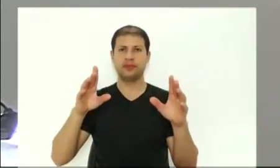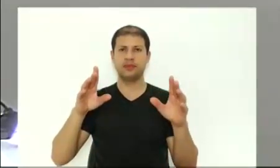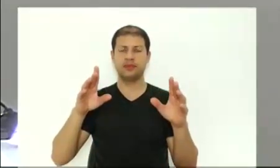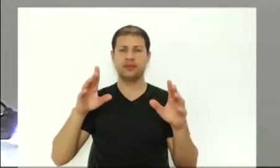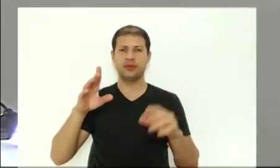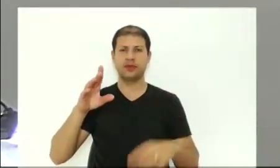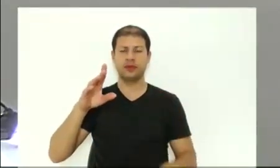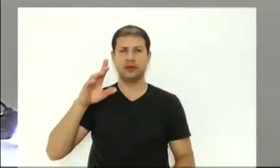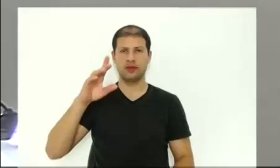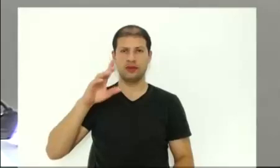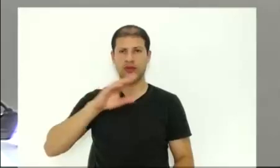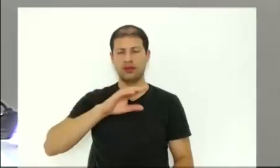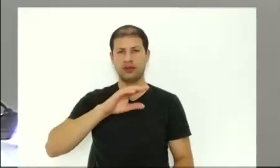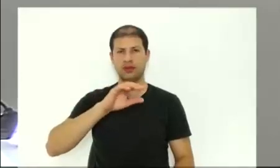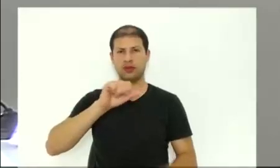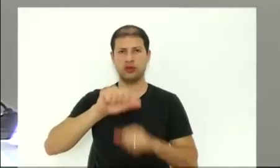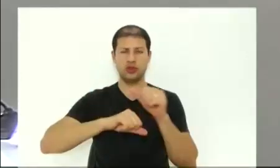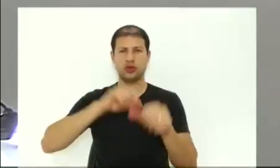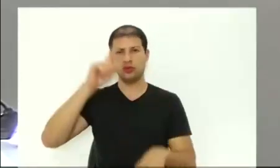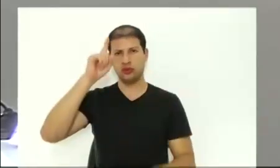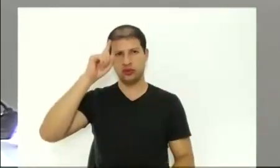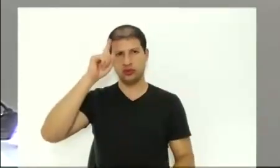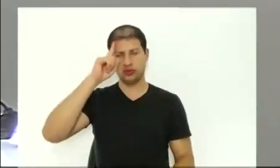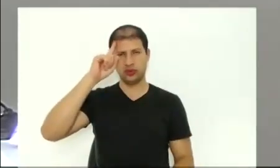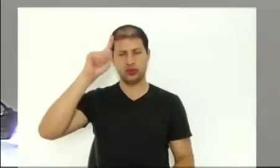designada oportunamente.